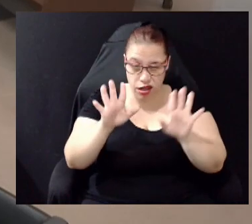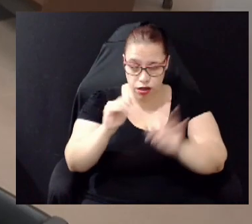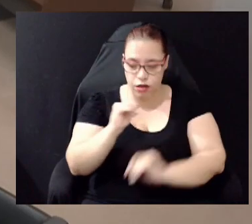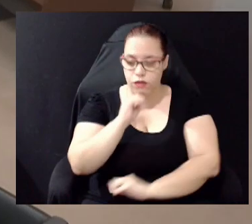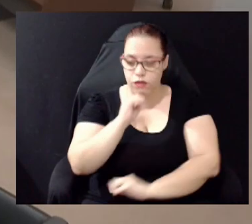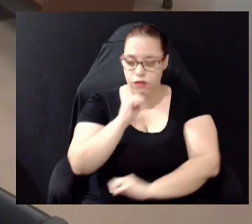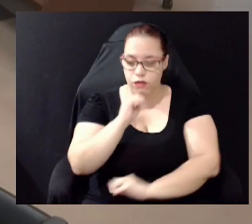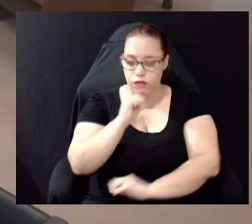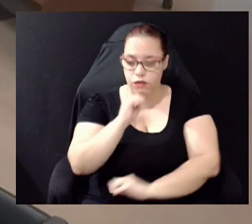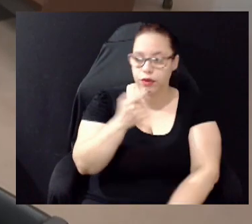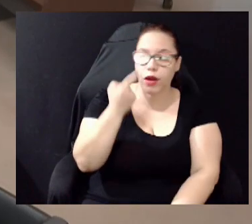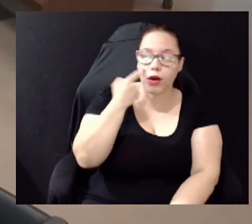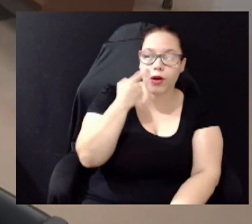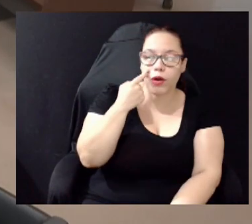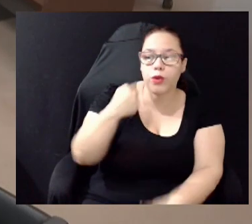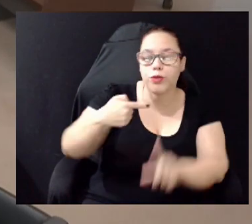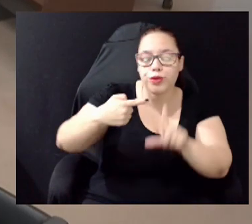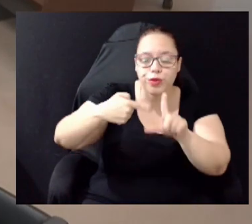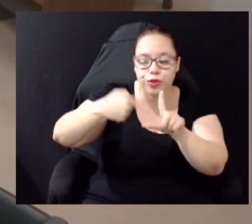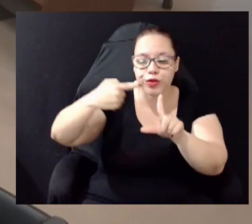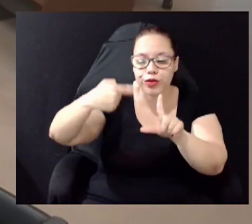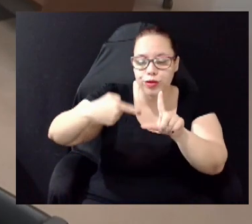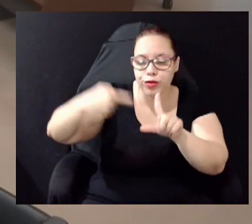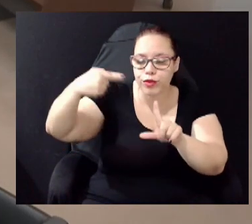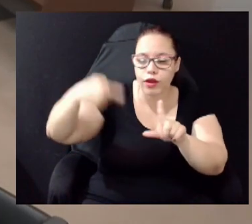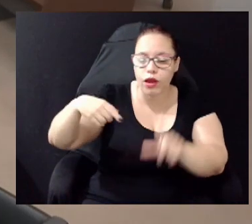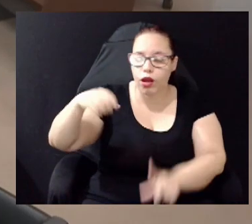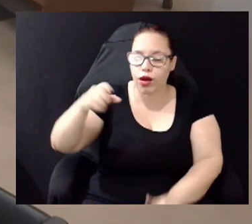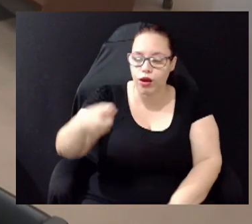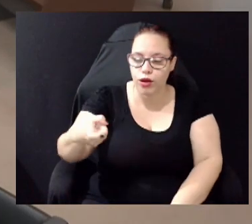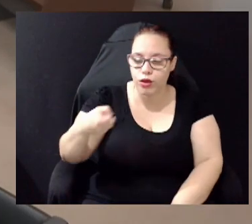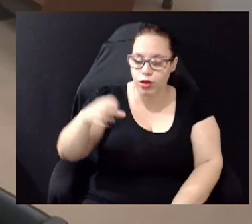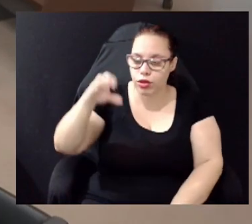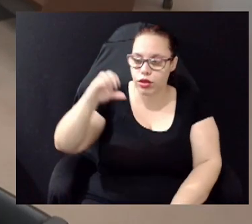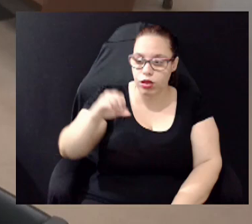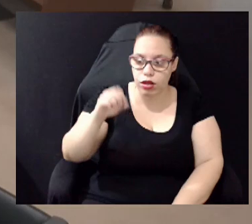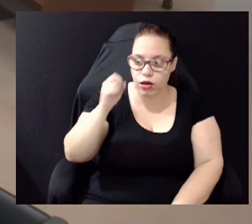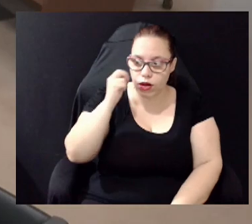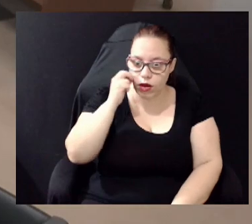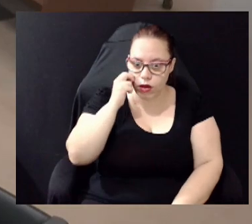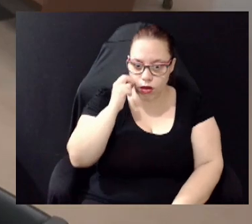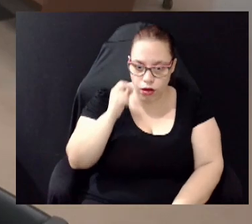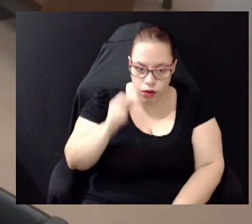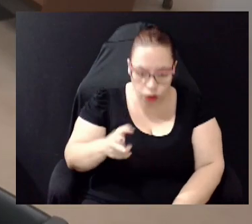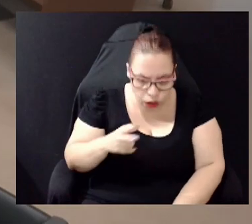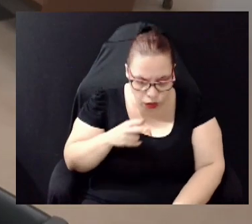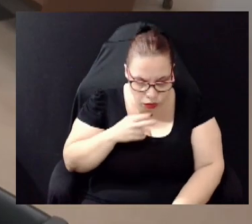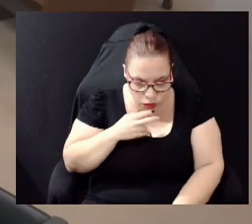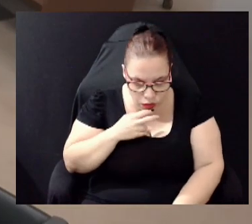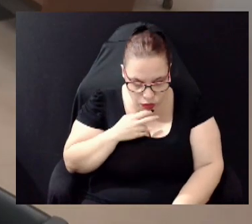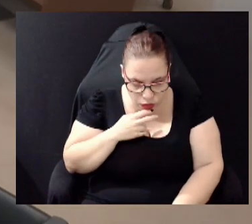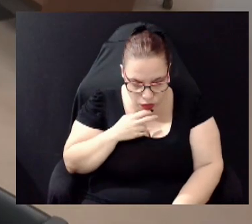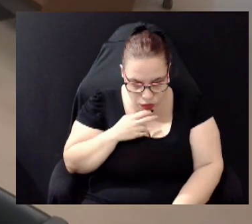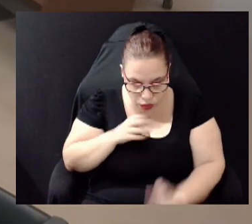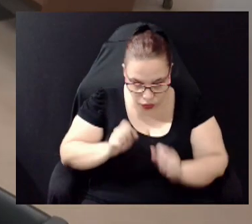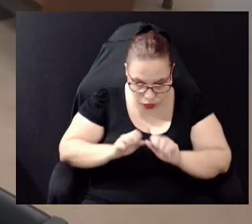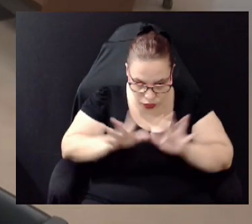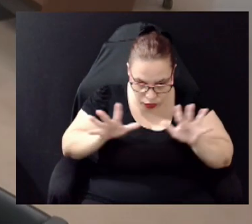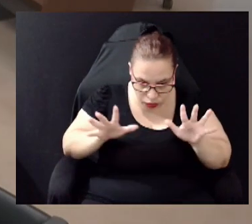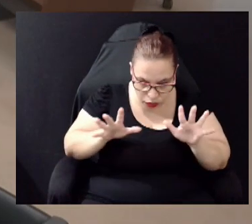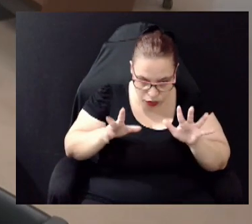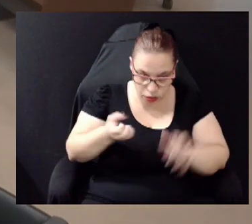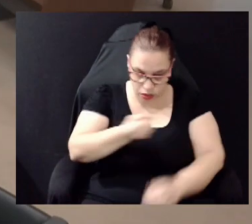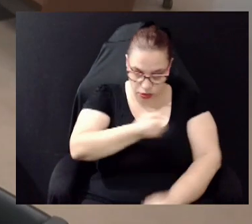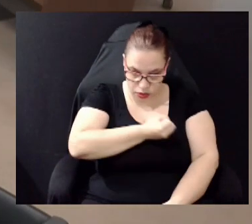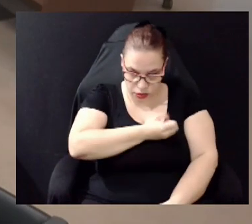olhar os dados ali do SIS-9, nos salta aos olhos que você tem uma explosão no que é o número de